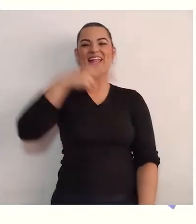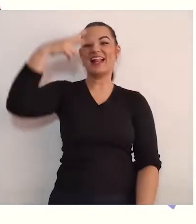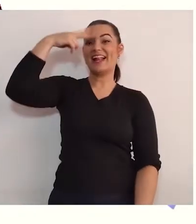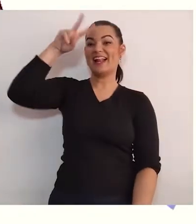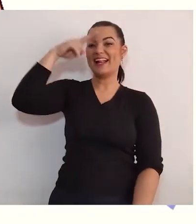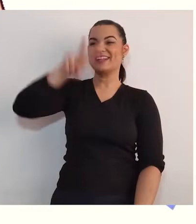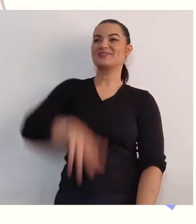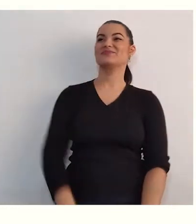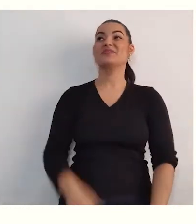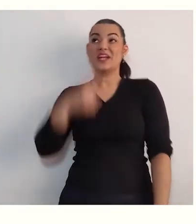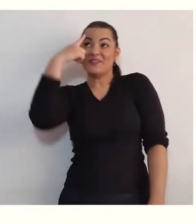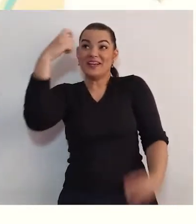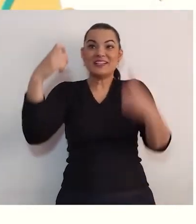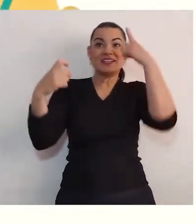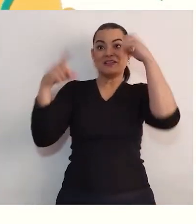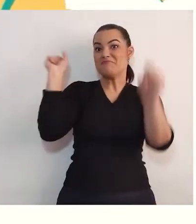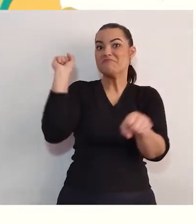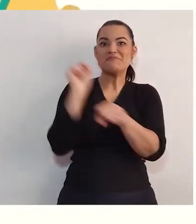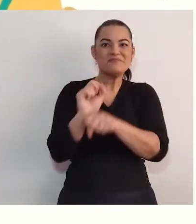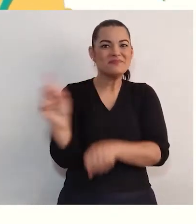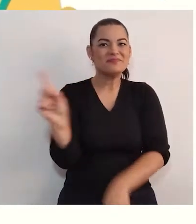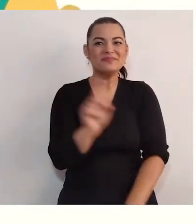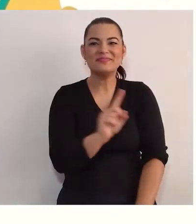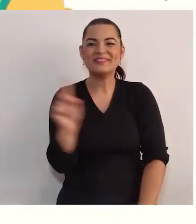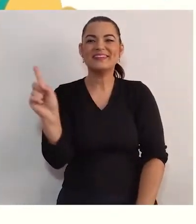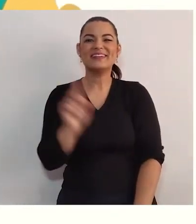nunca para de inventar.